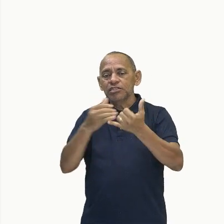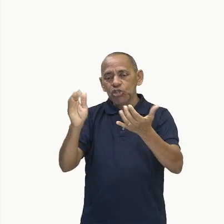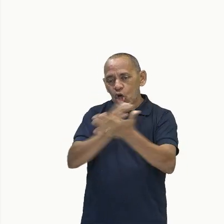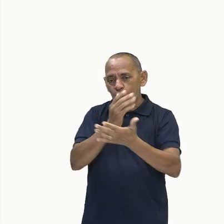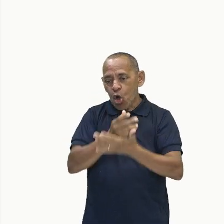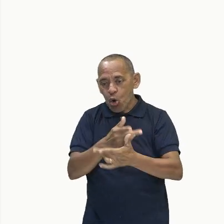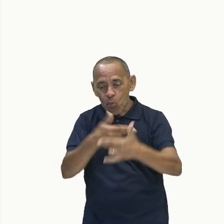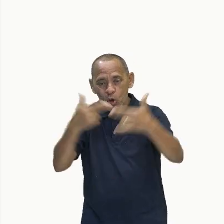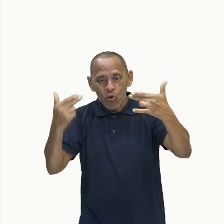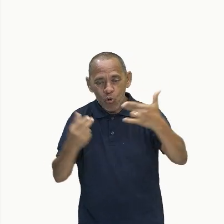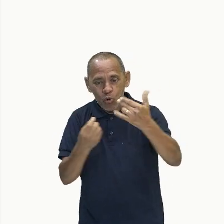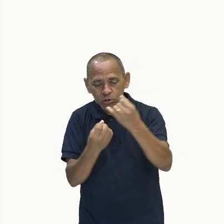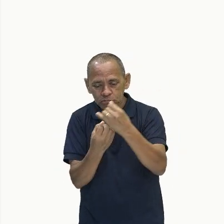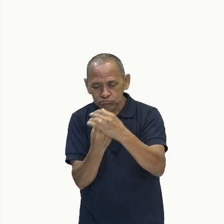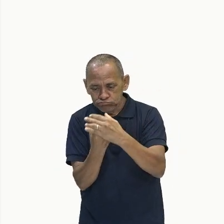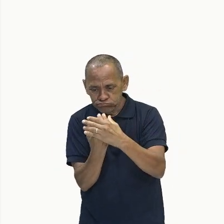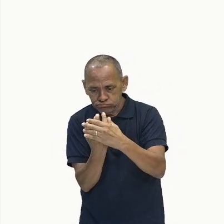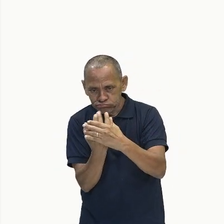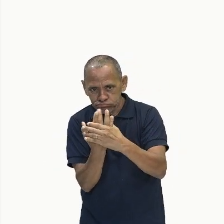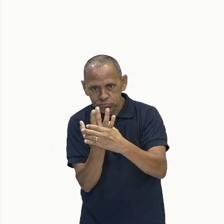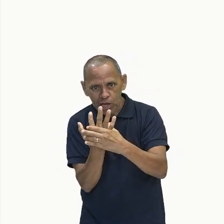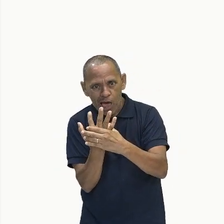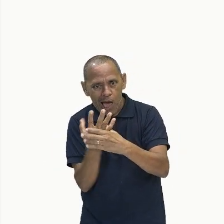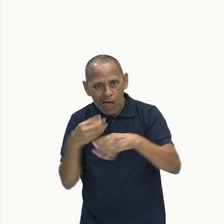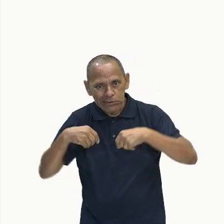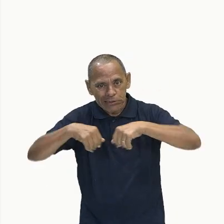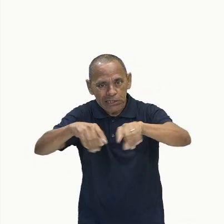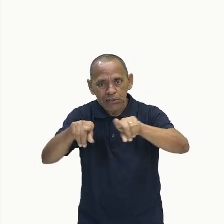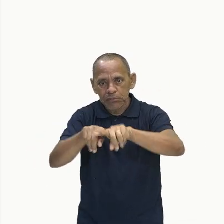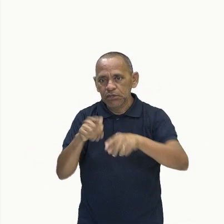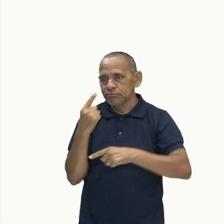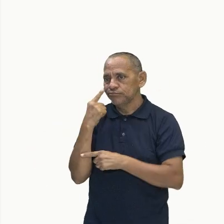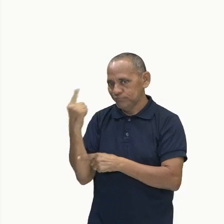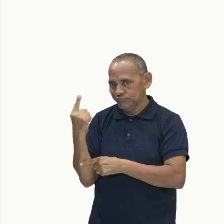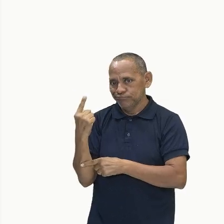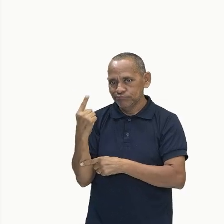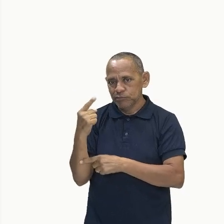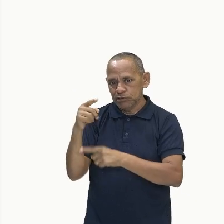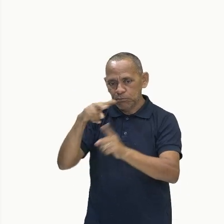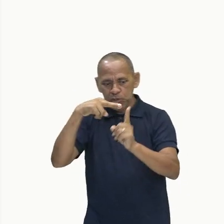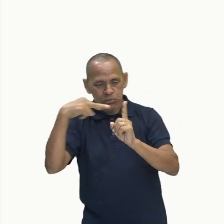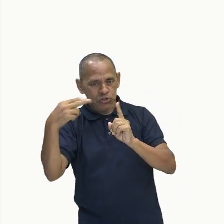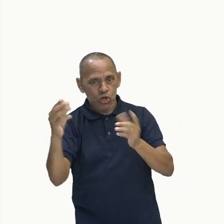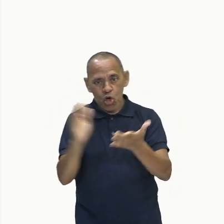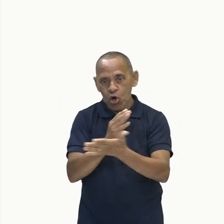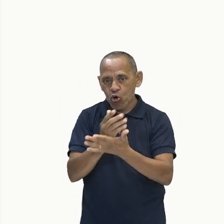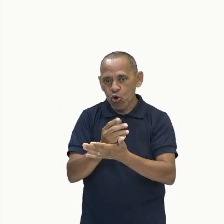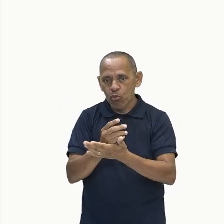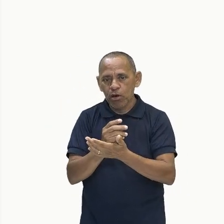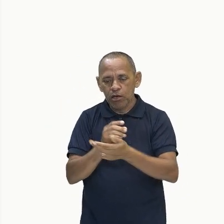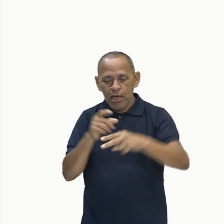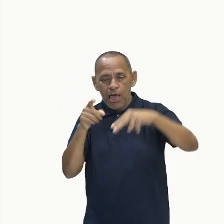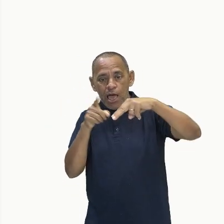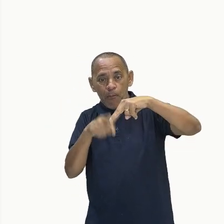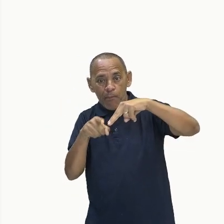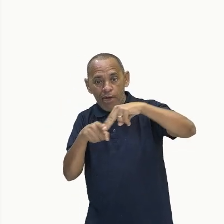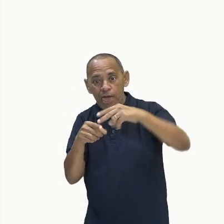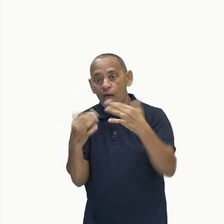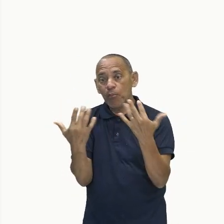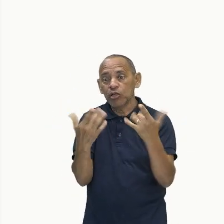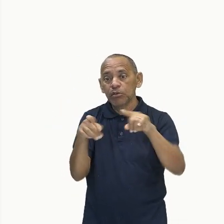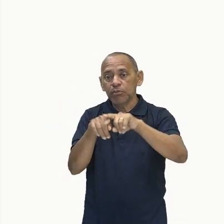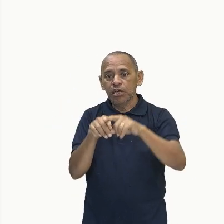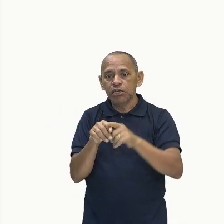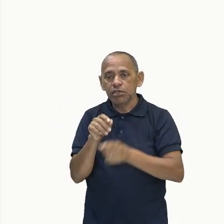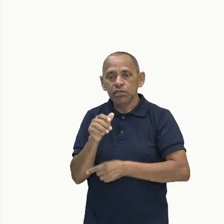terra. Exatamente. Não é? Parece, em alguma leitura, em alguma perspectiva, que este pé e esta mão são plantas que estão saindo